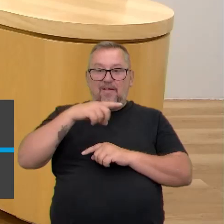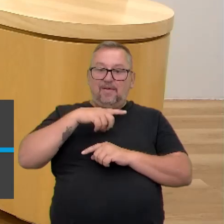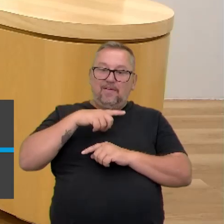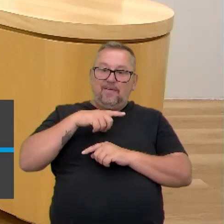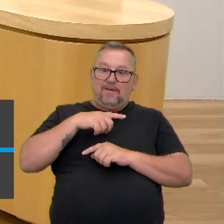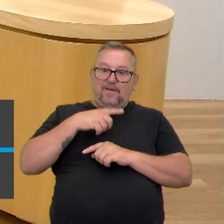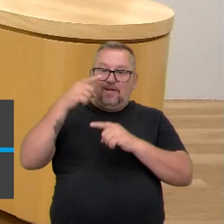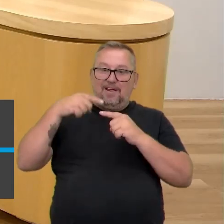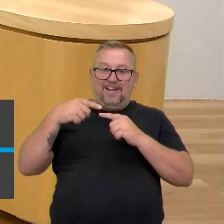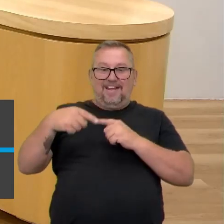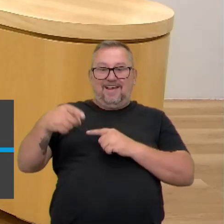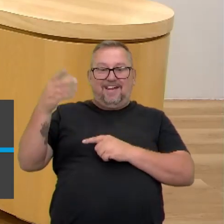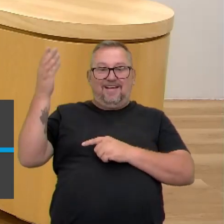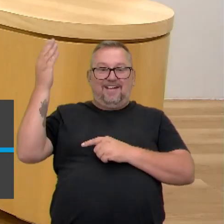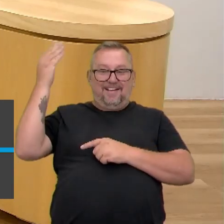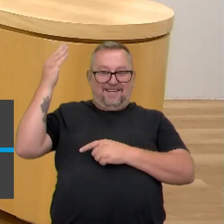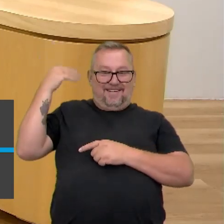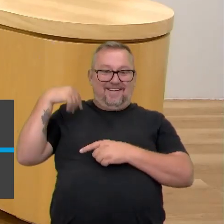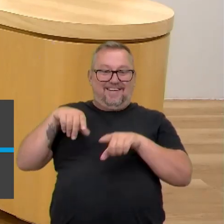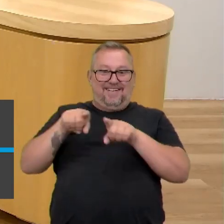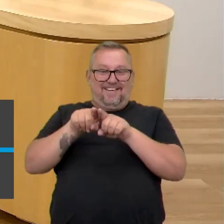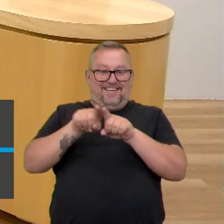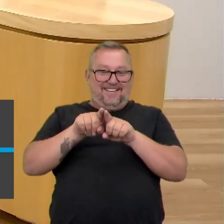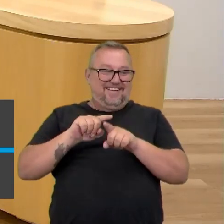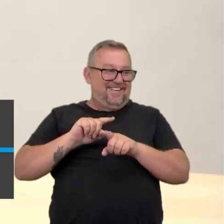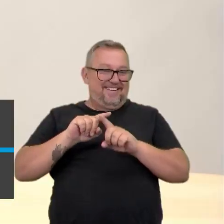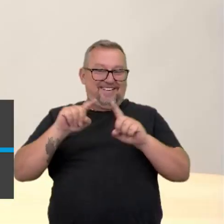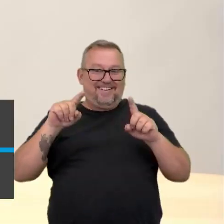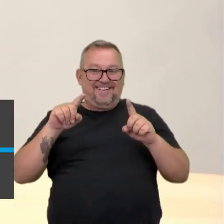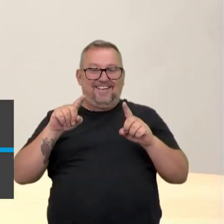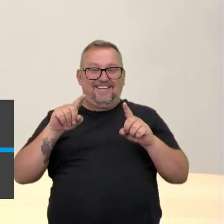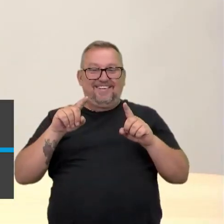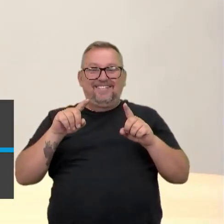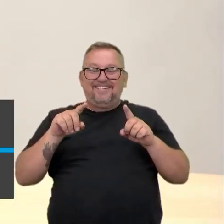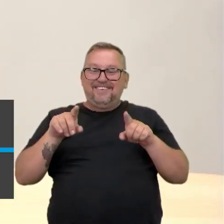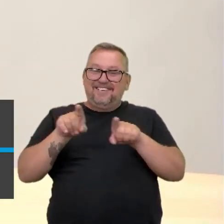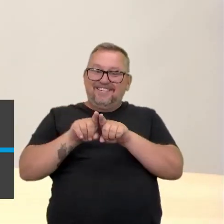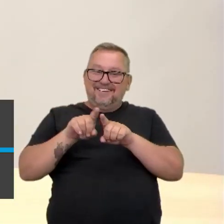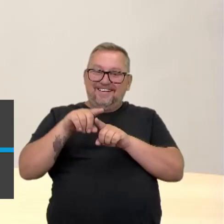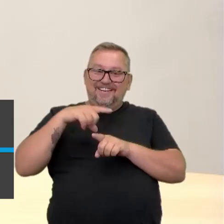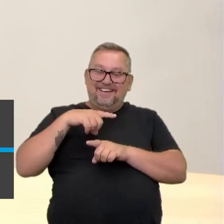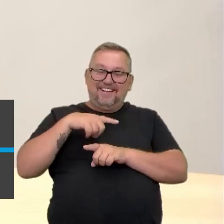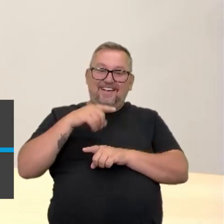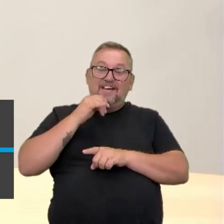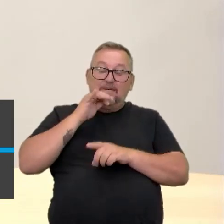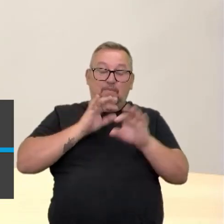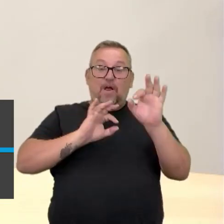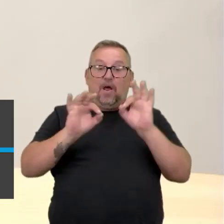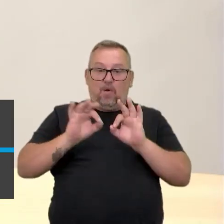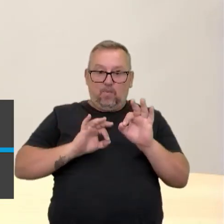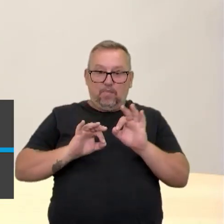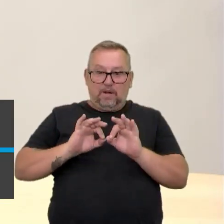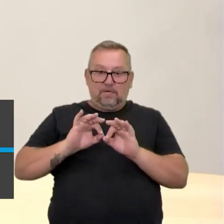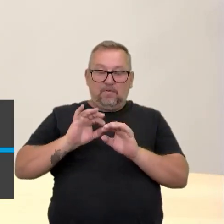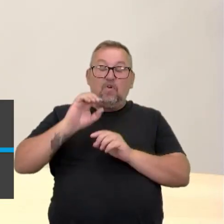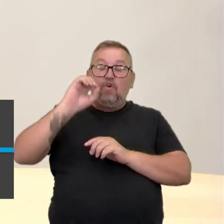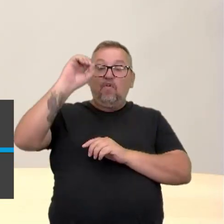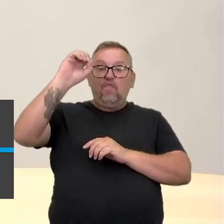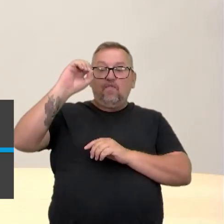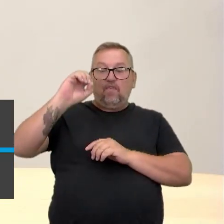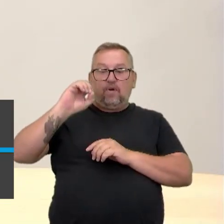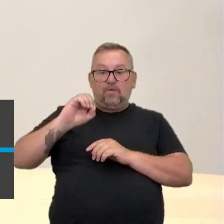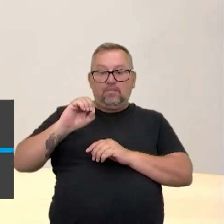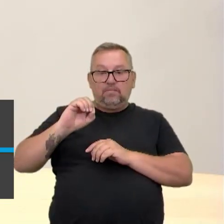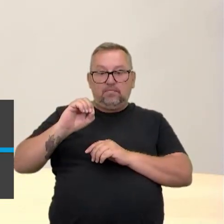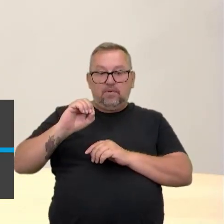sair uma semana antes pra ter certeza se eu chego. Mas assim, aqui já tava arrumado o farol, acho que 4